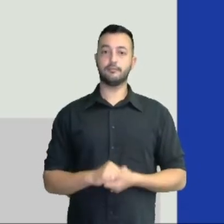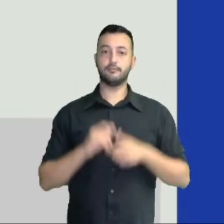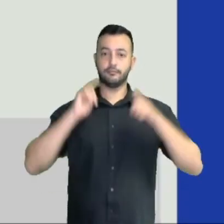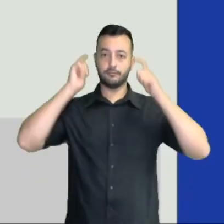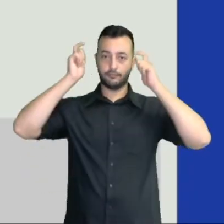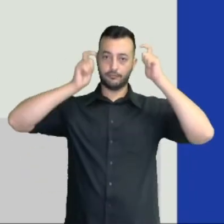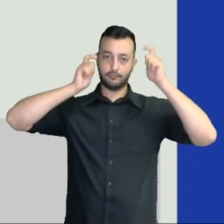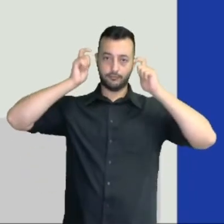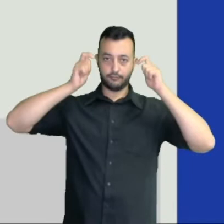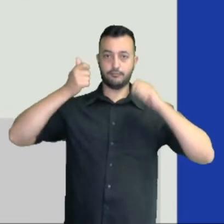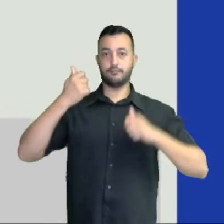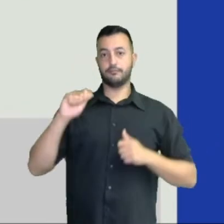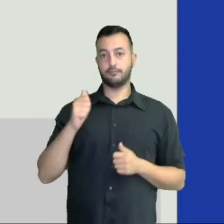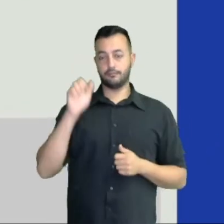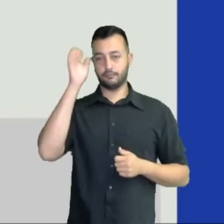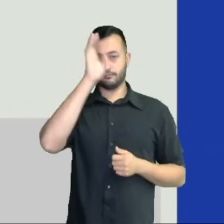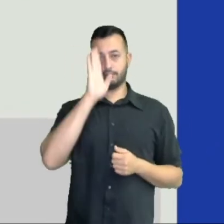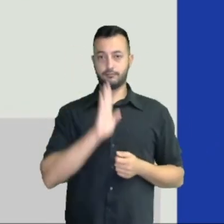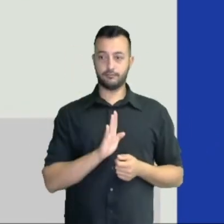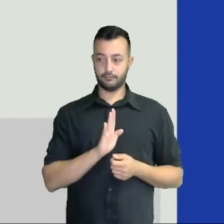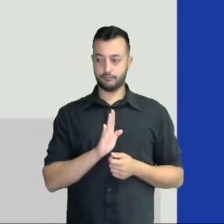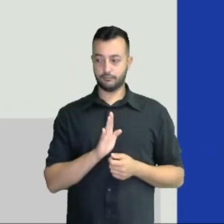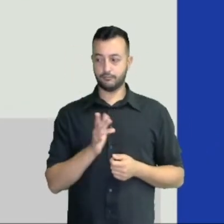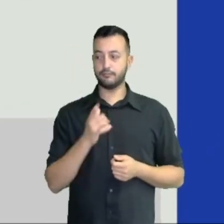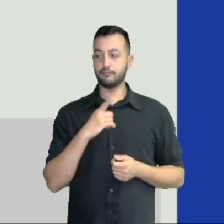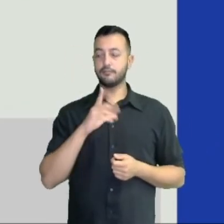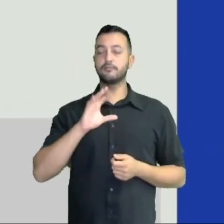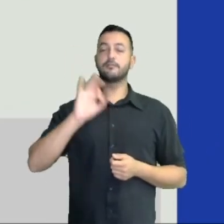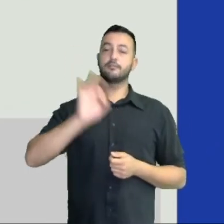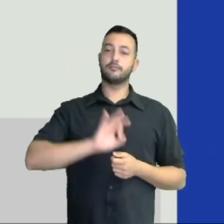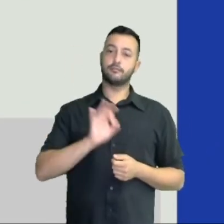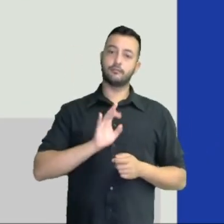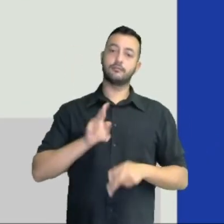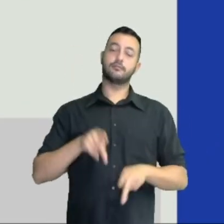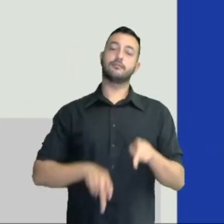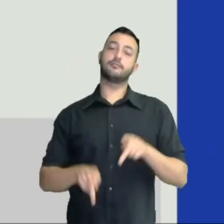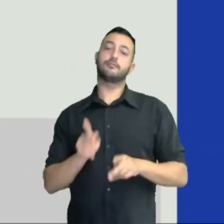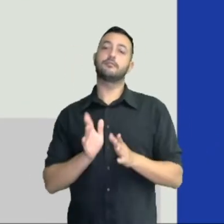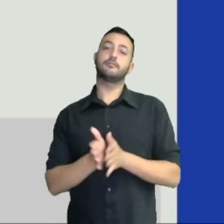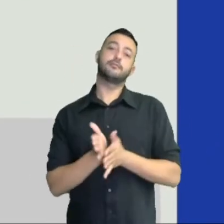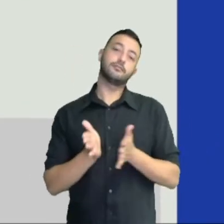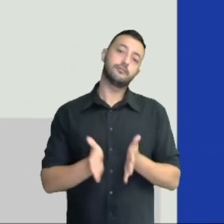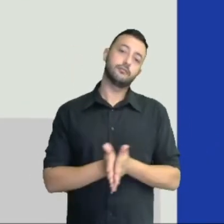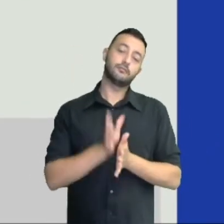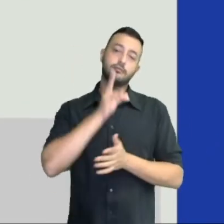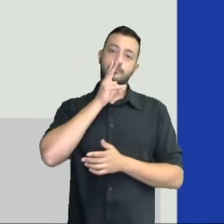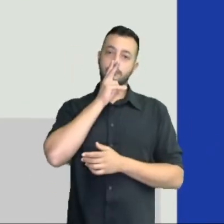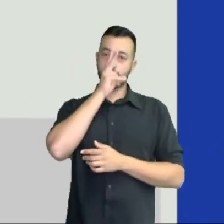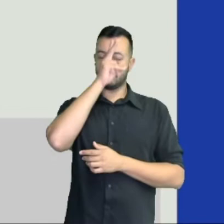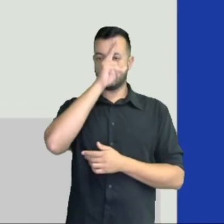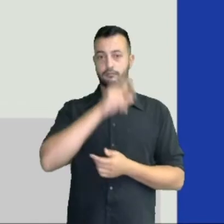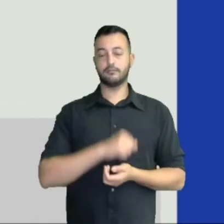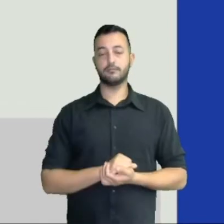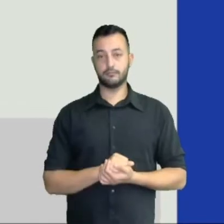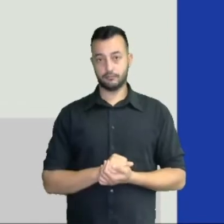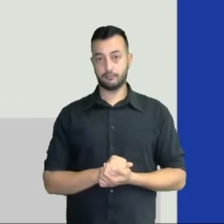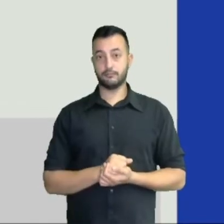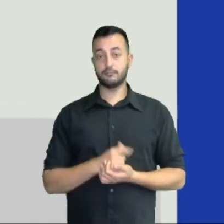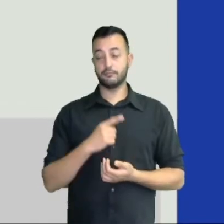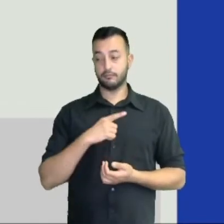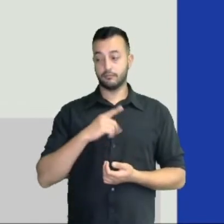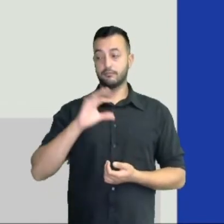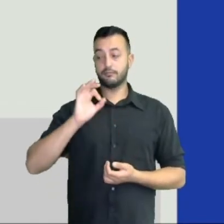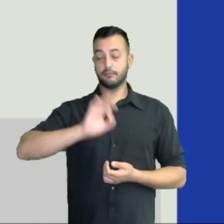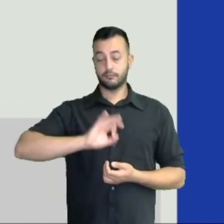México, Argentina e Brasil tem uma porcentagem da população em condição de pobreza extrema. Aqui eles trazem essa porcentagem,